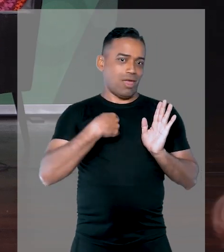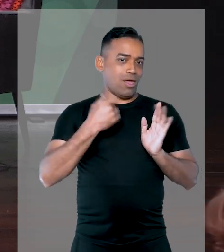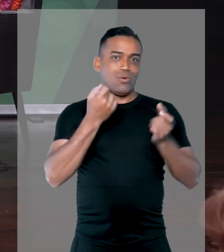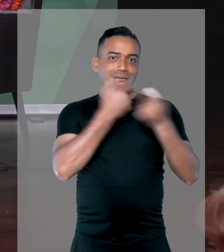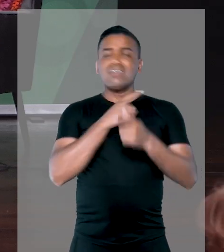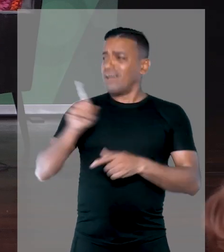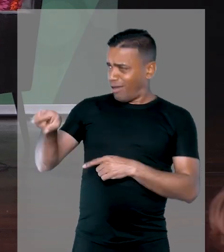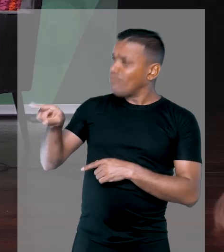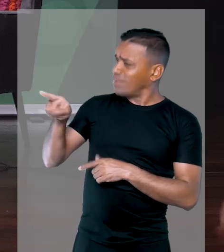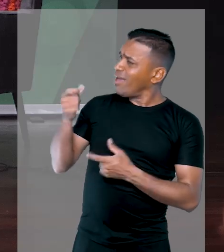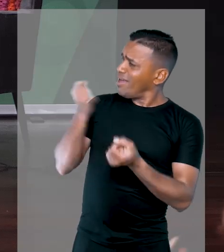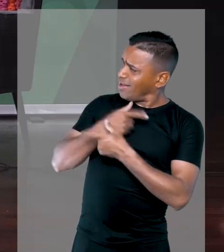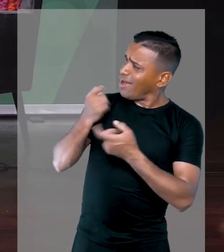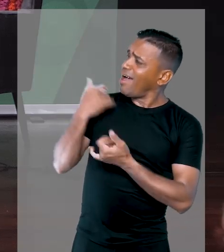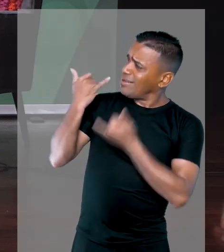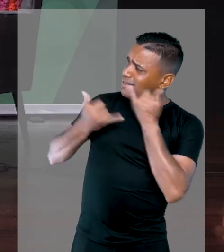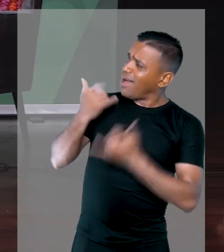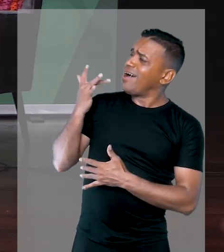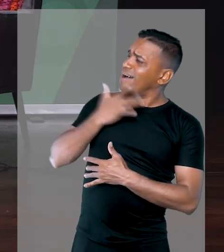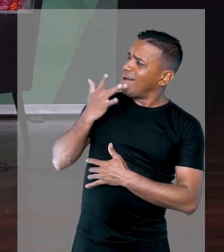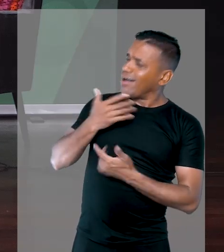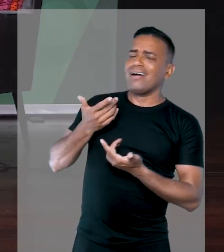Você é engraçada, Letícia.